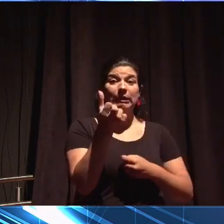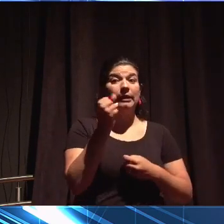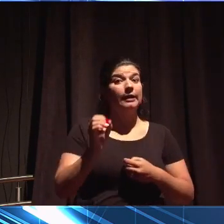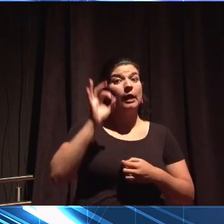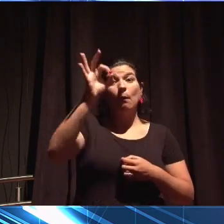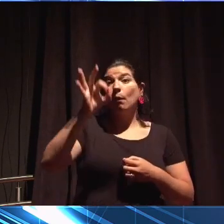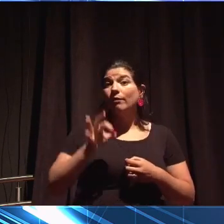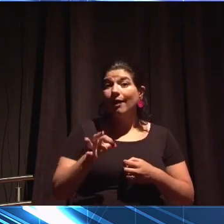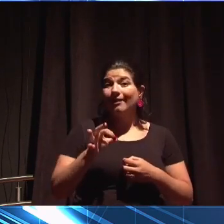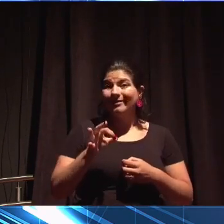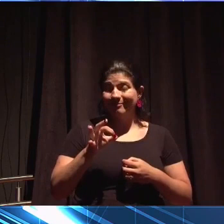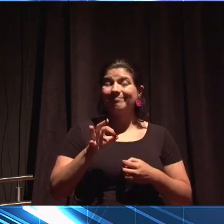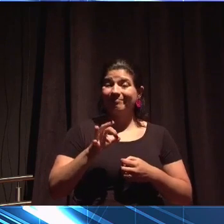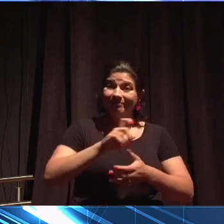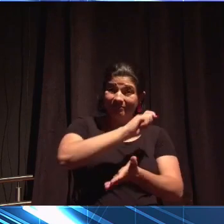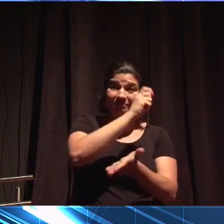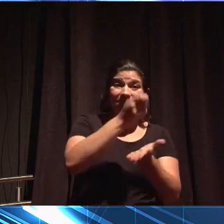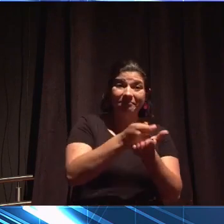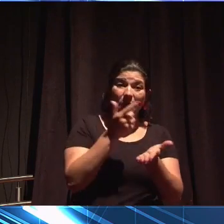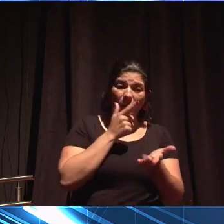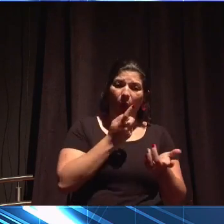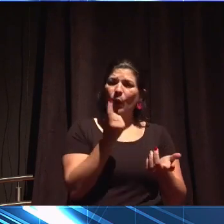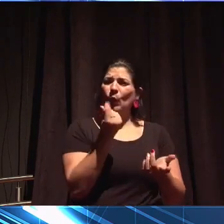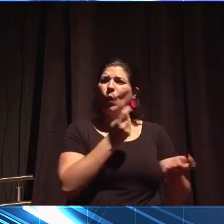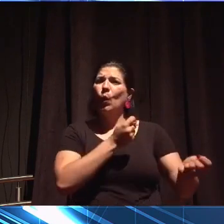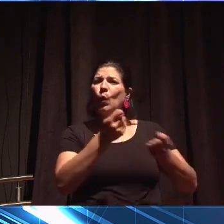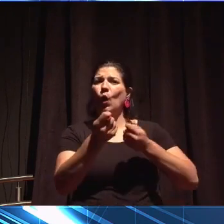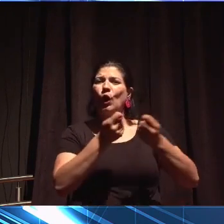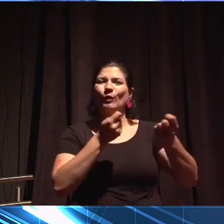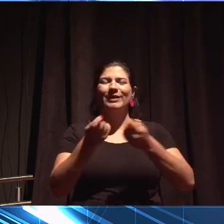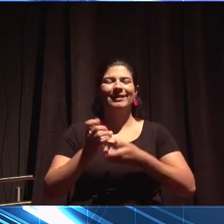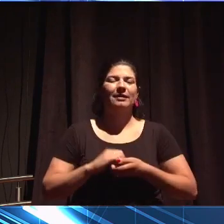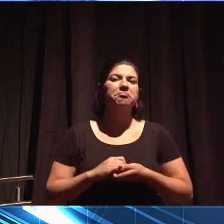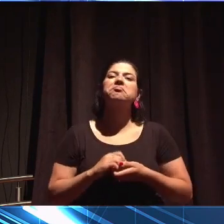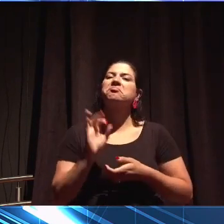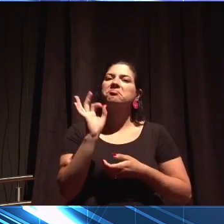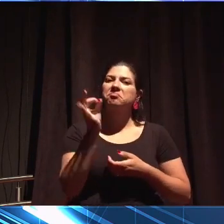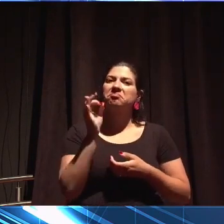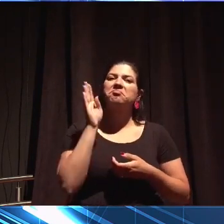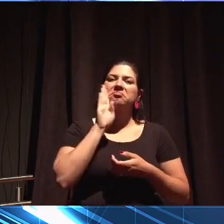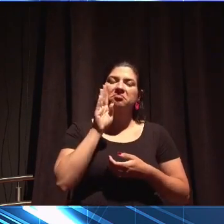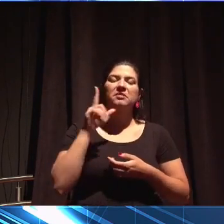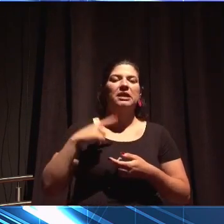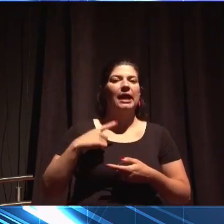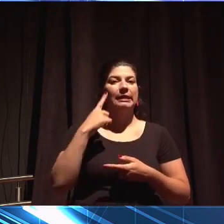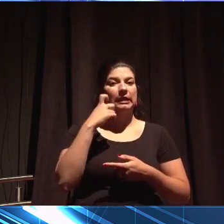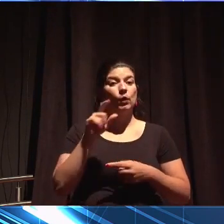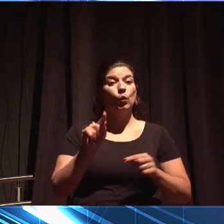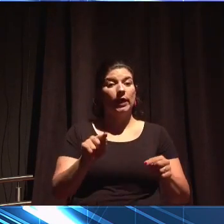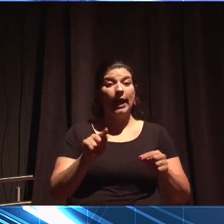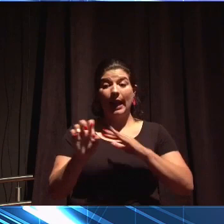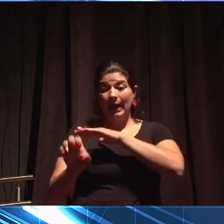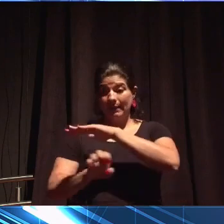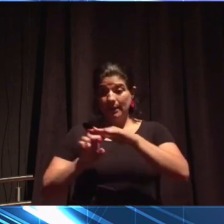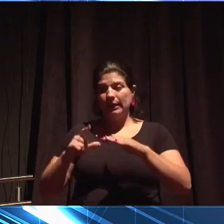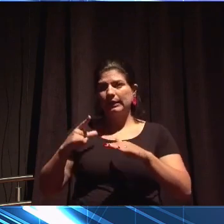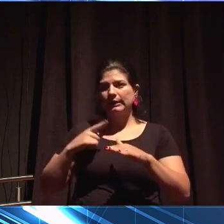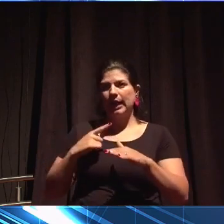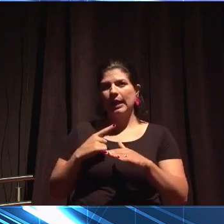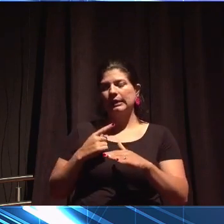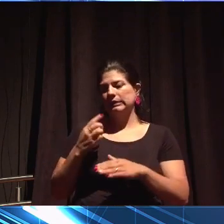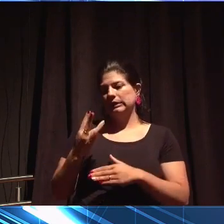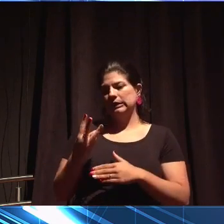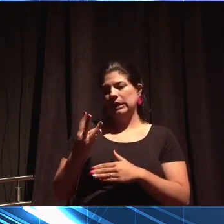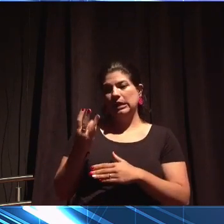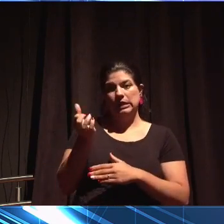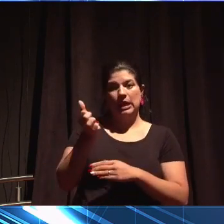fatura, aplicando esses conceitos. Então, Exato. vale muito a pena. E ainda tem um exemplo que ele é bem interessante, que é assim, uma empresa reservou por, sei lá,